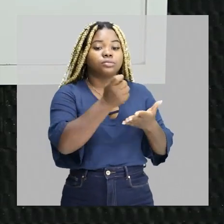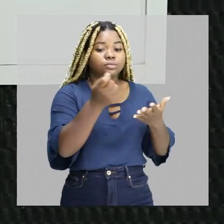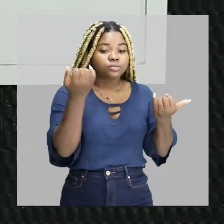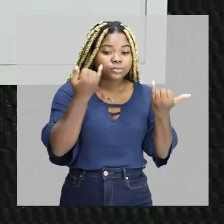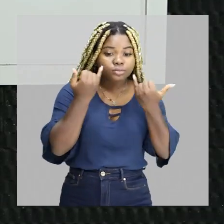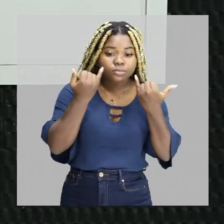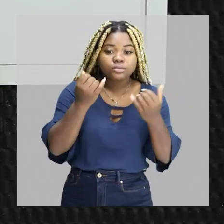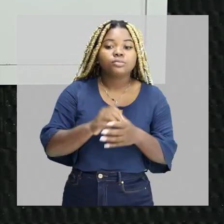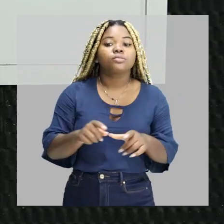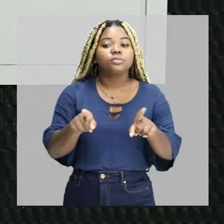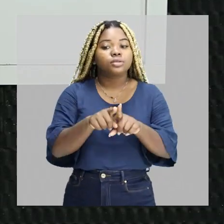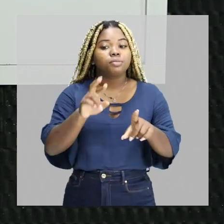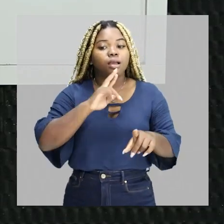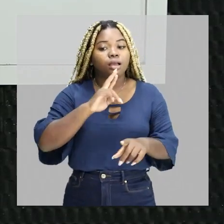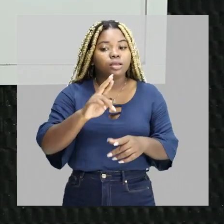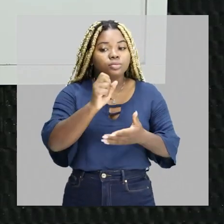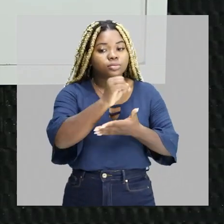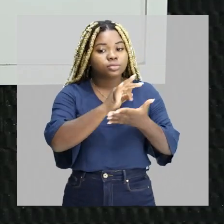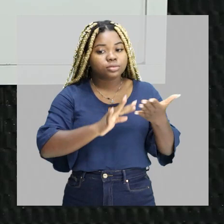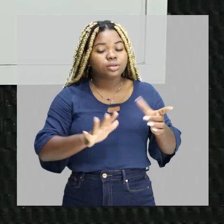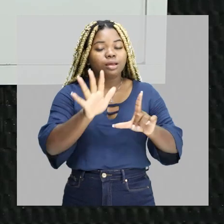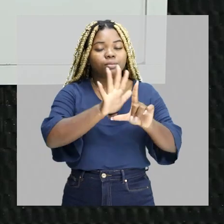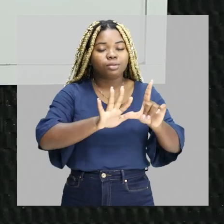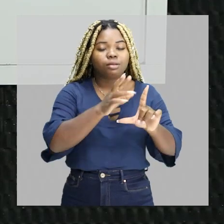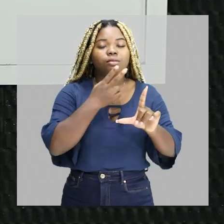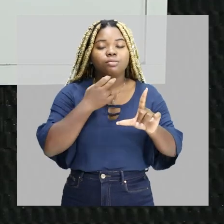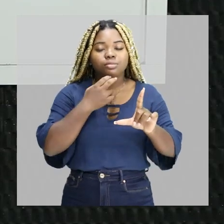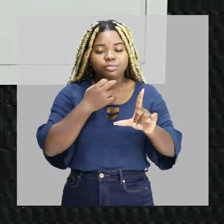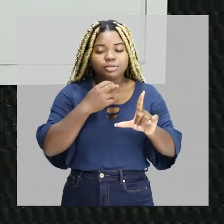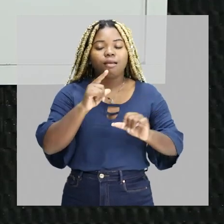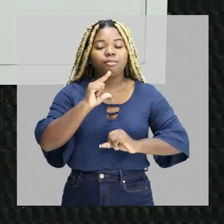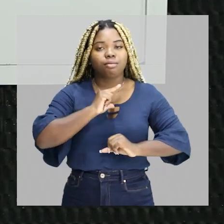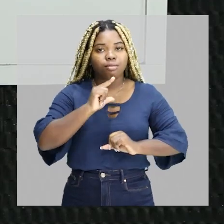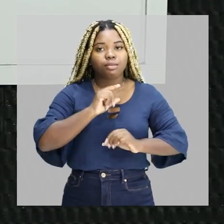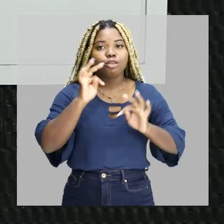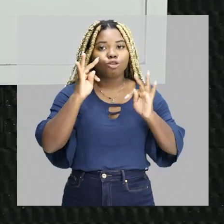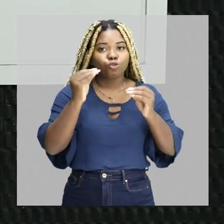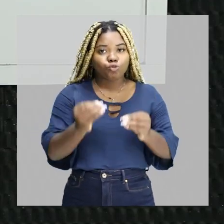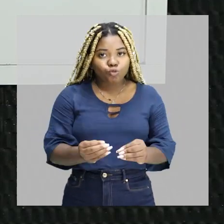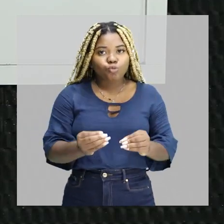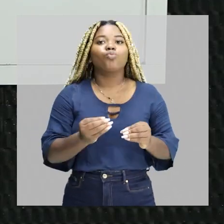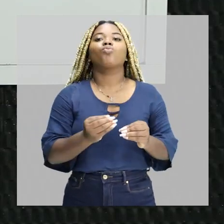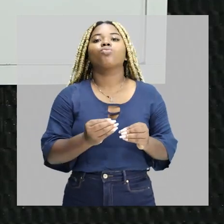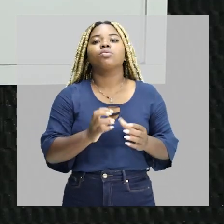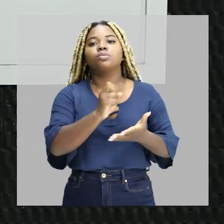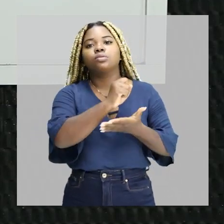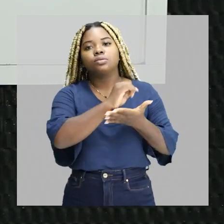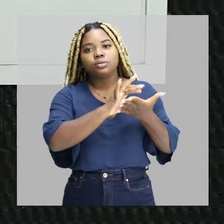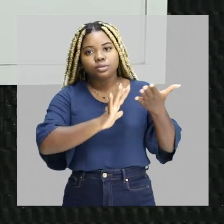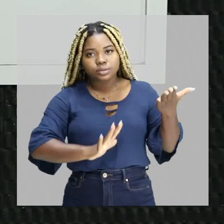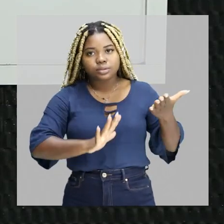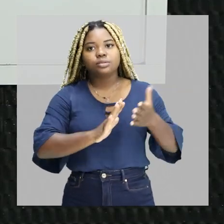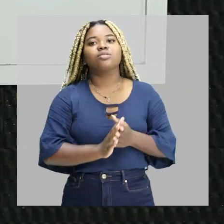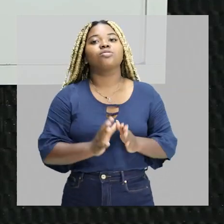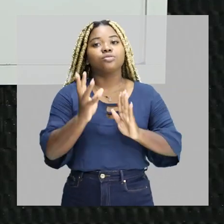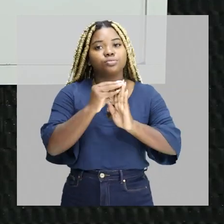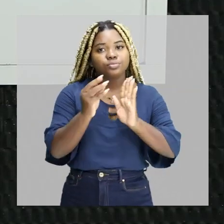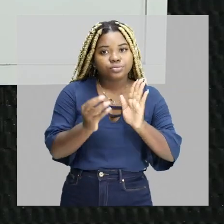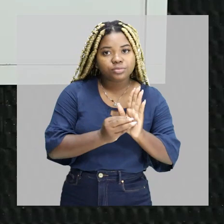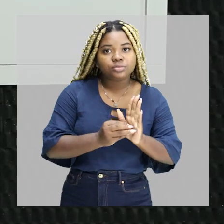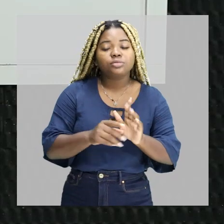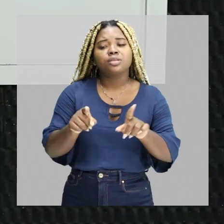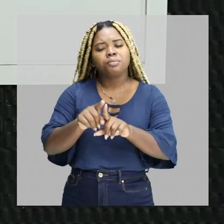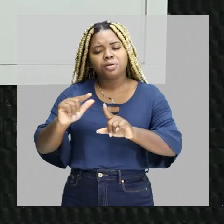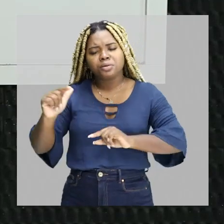E responder exercícios. Lá na plataforma Gonçalves Dias você encontra todos os exercícios sobre esse conteúdo, né? Sobre esse e outros conteúdos,